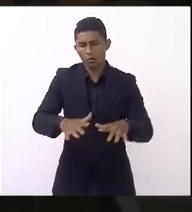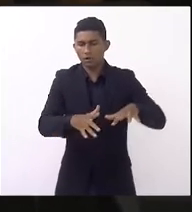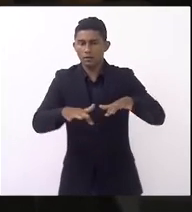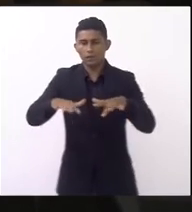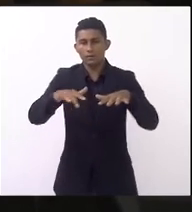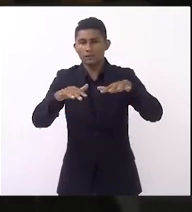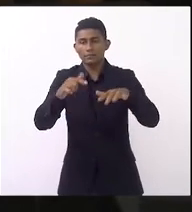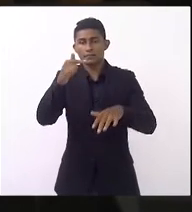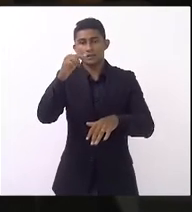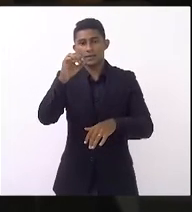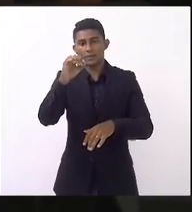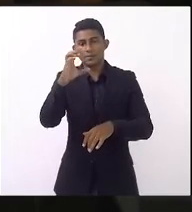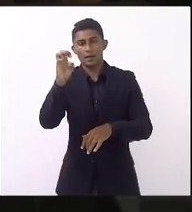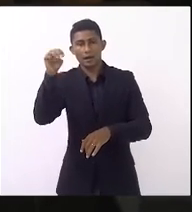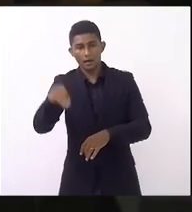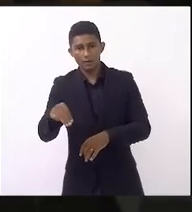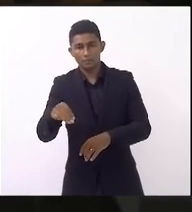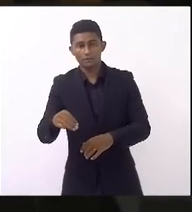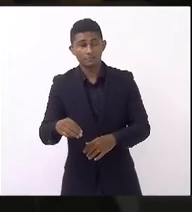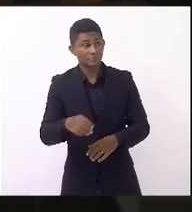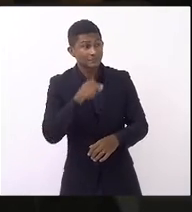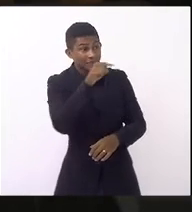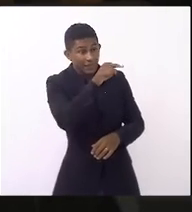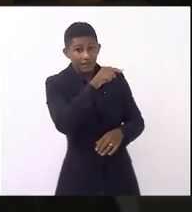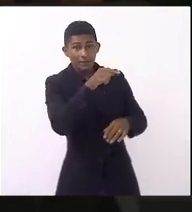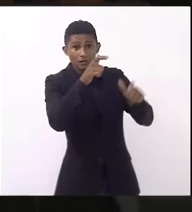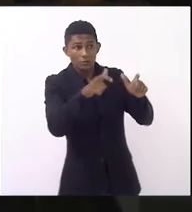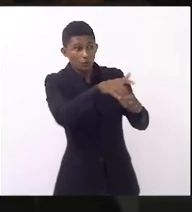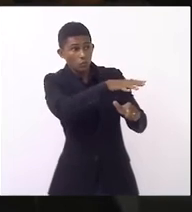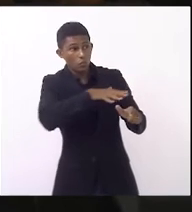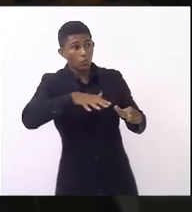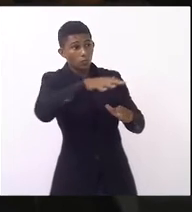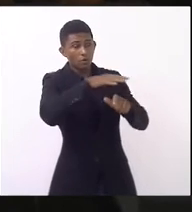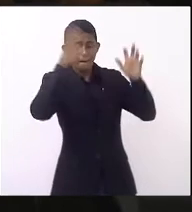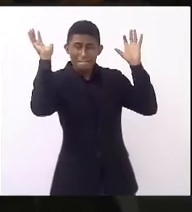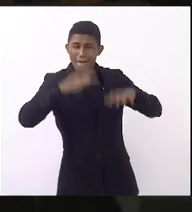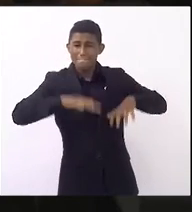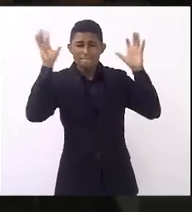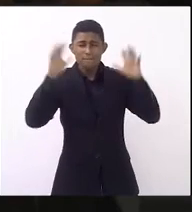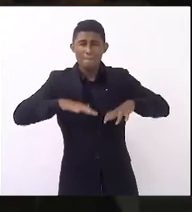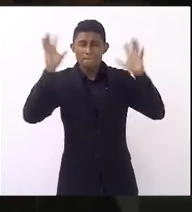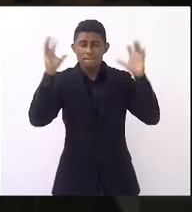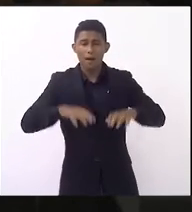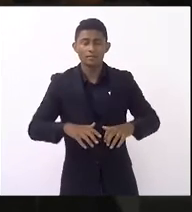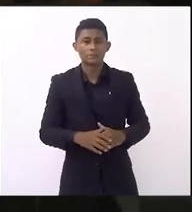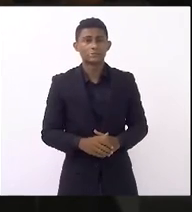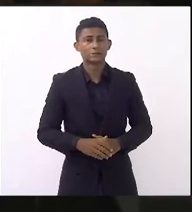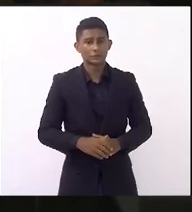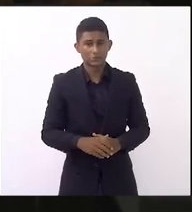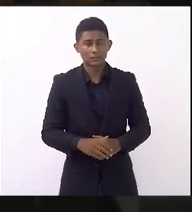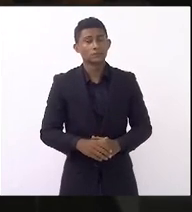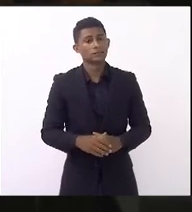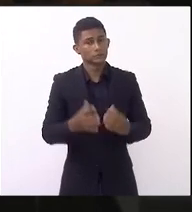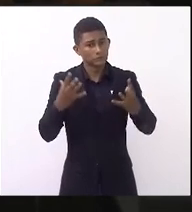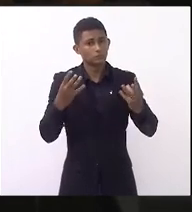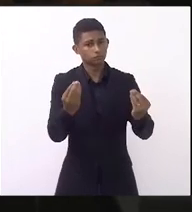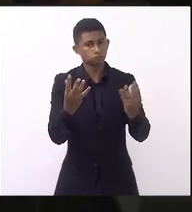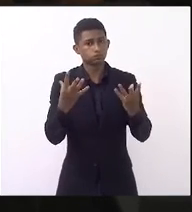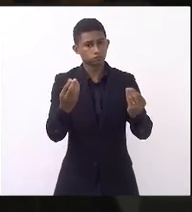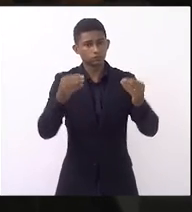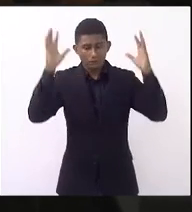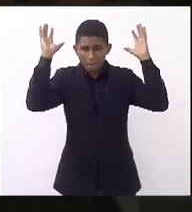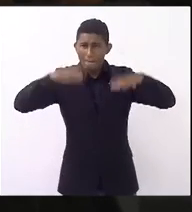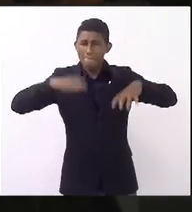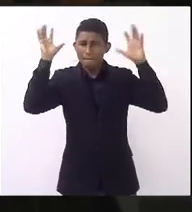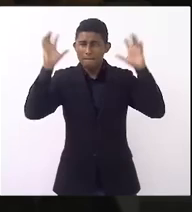altura média de chuva naquela região. Isso é um volume de chuva brutal. Eu,